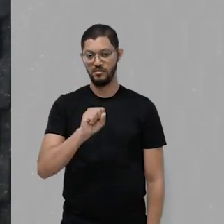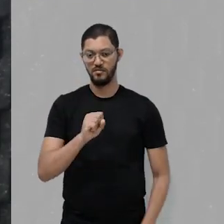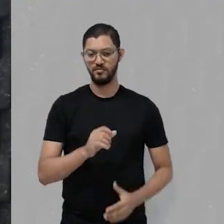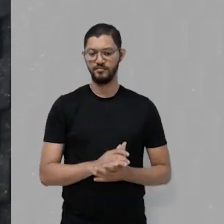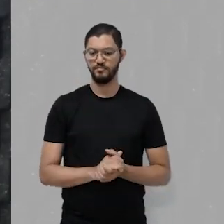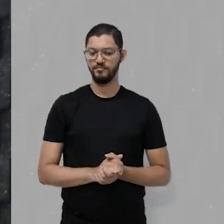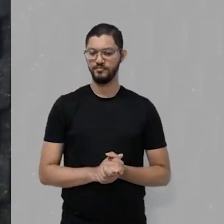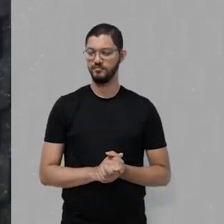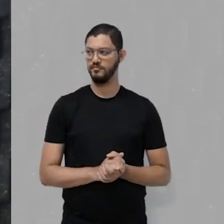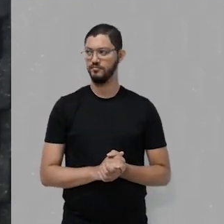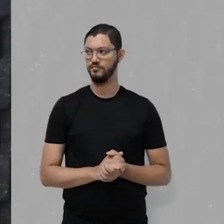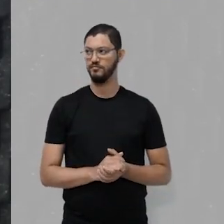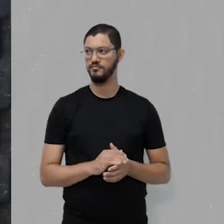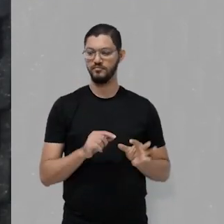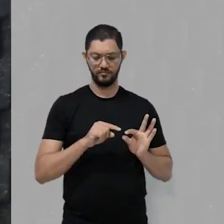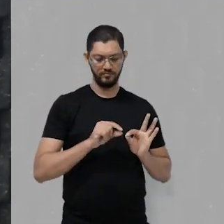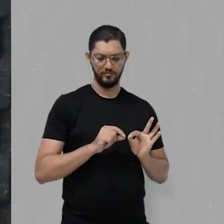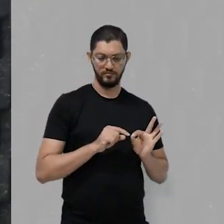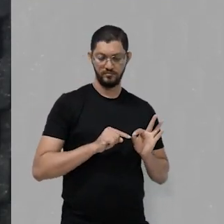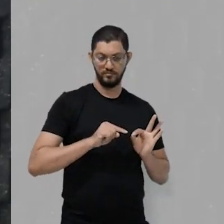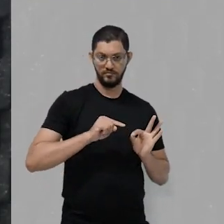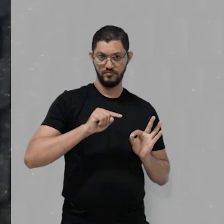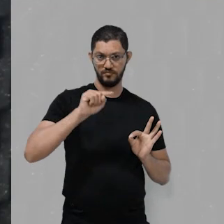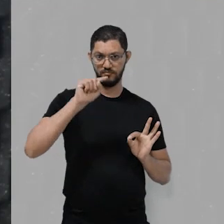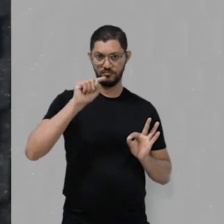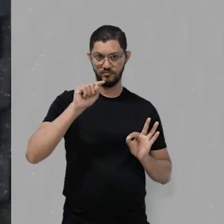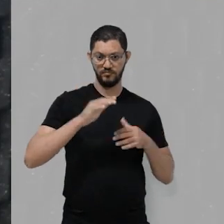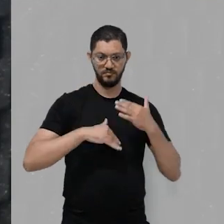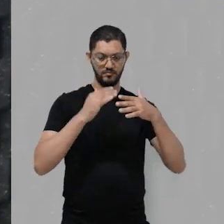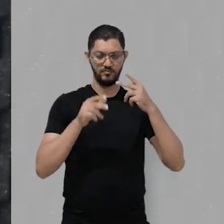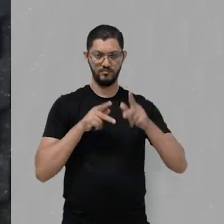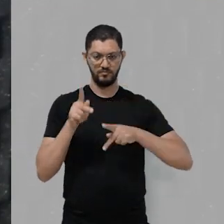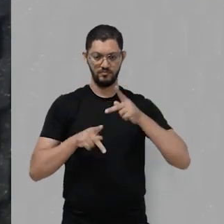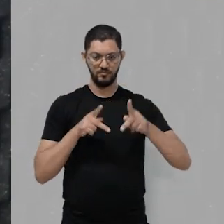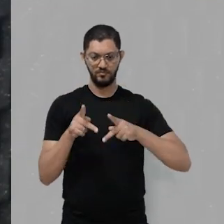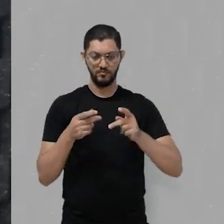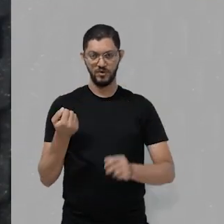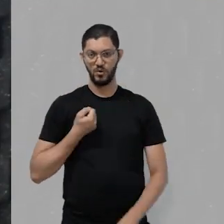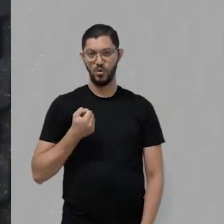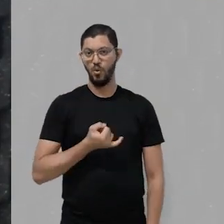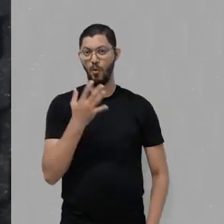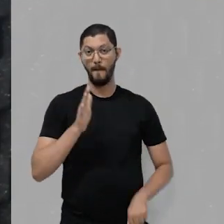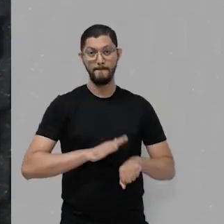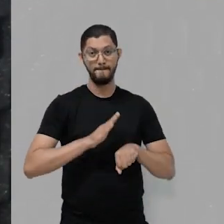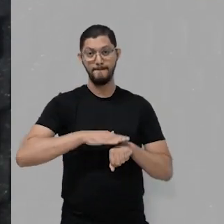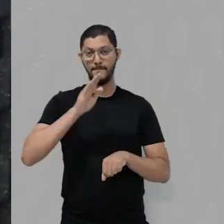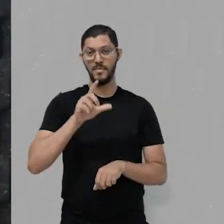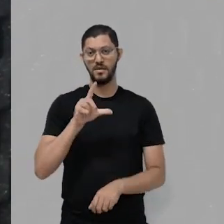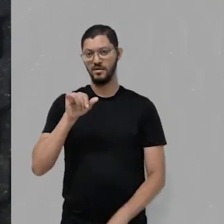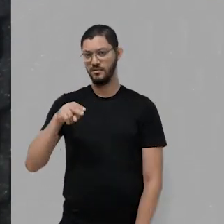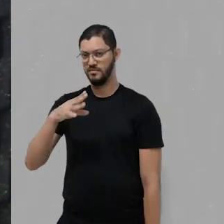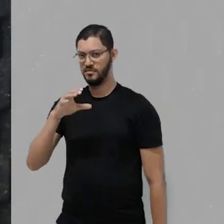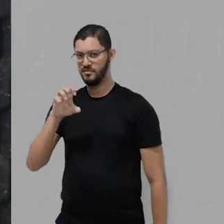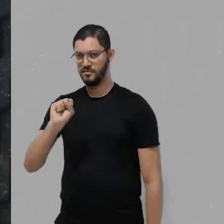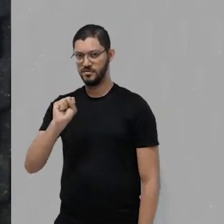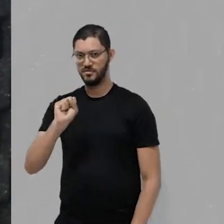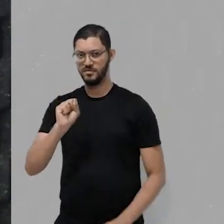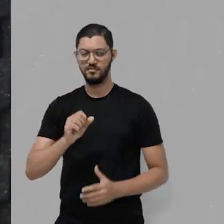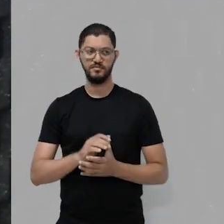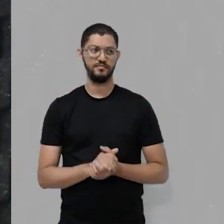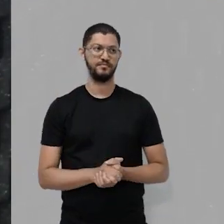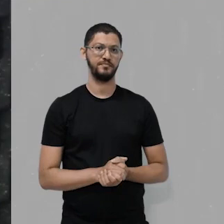ela estava em crescimento populacional, ou seja, numa quantidade maior do que a população